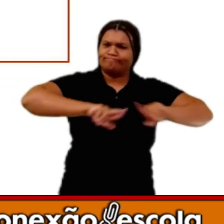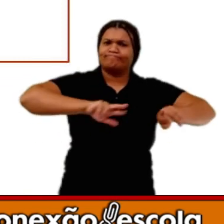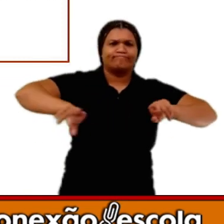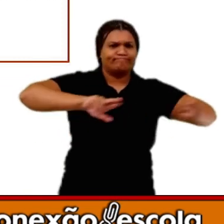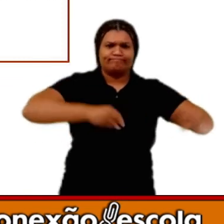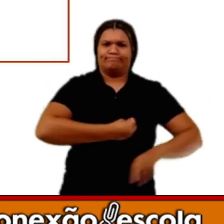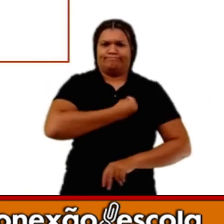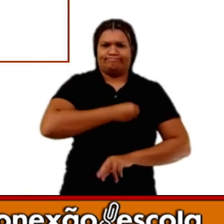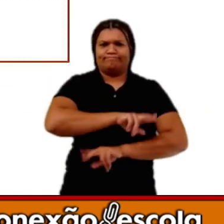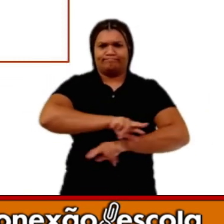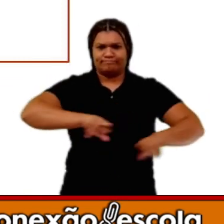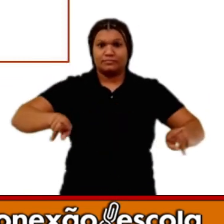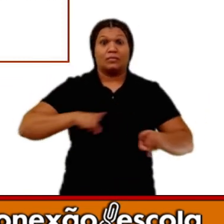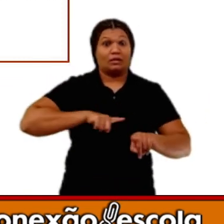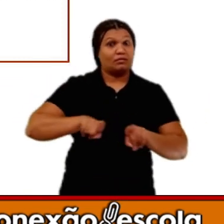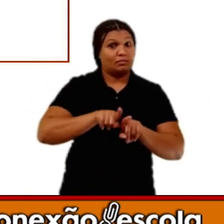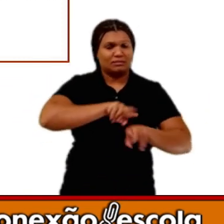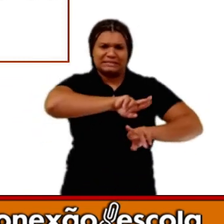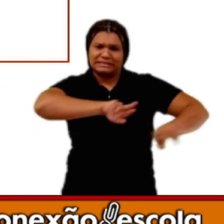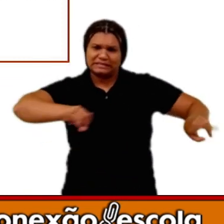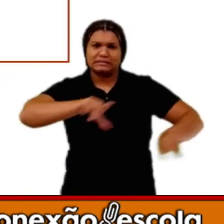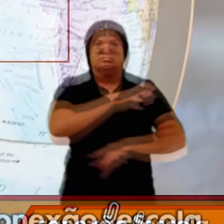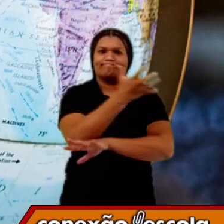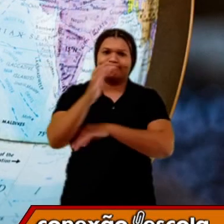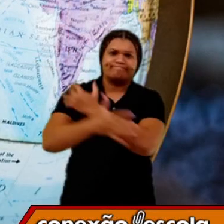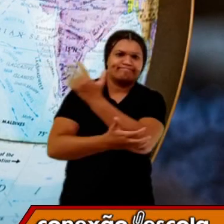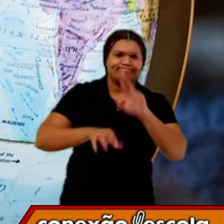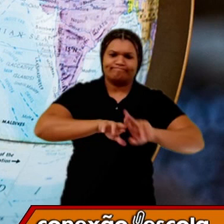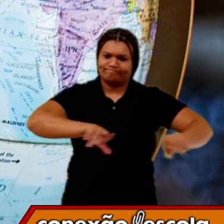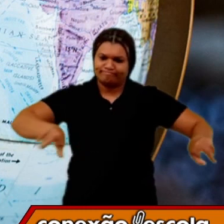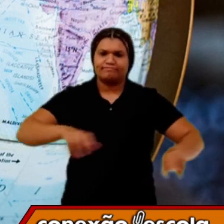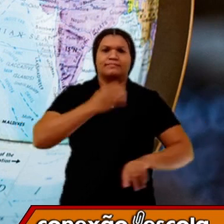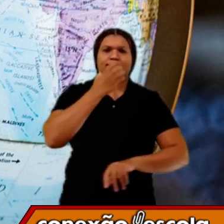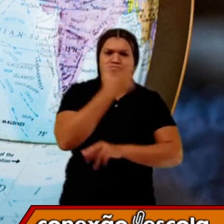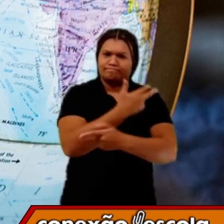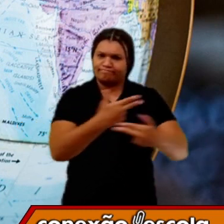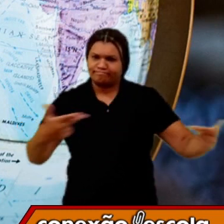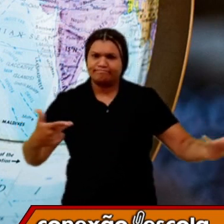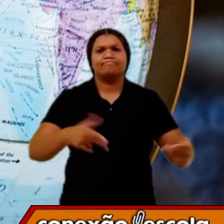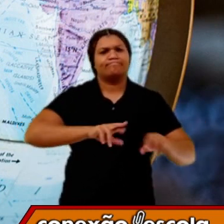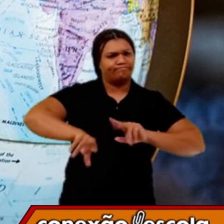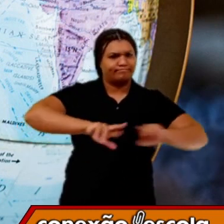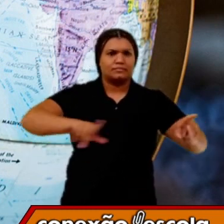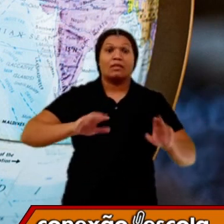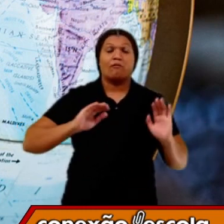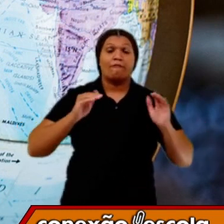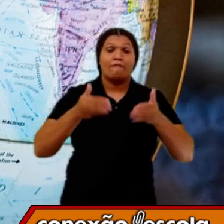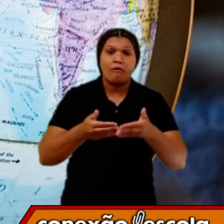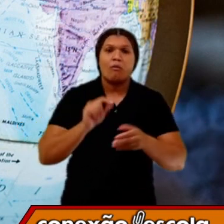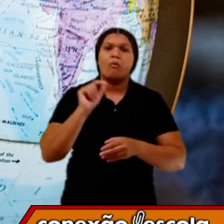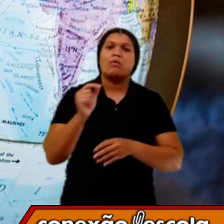de fauna e flora que são endêmicas. No que diz respeito à vegetação, a vegetação da